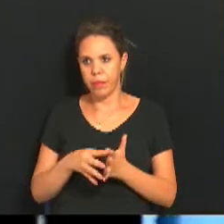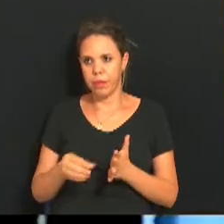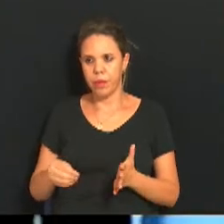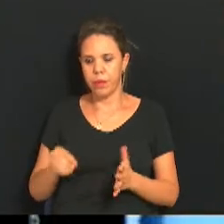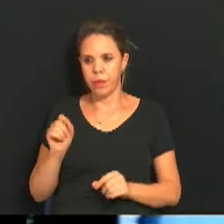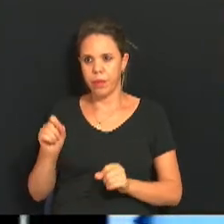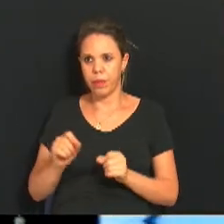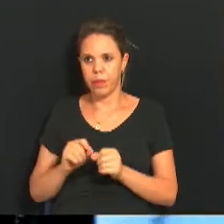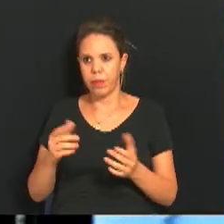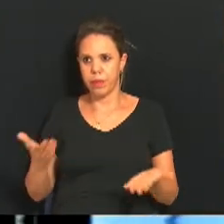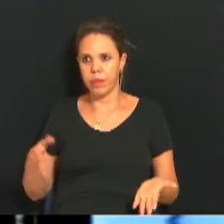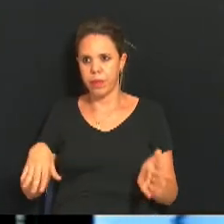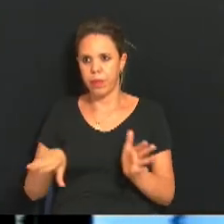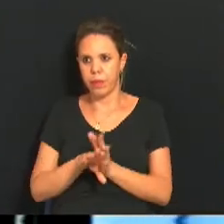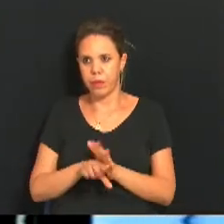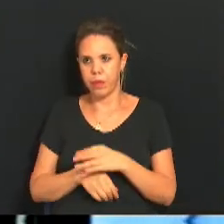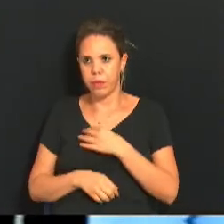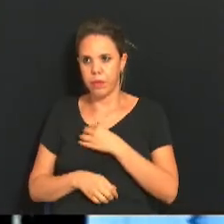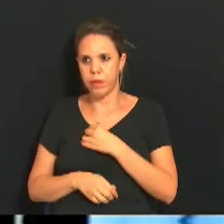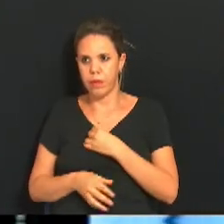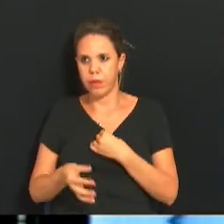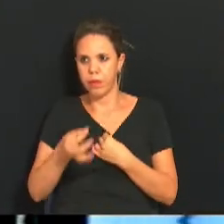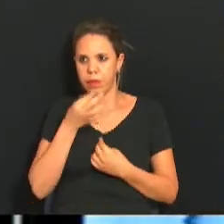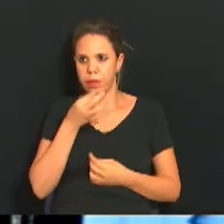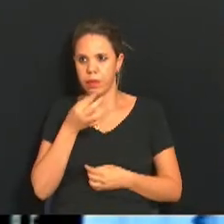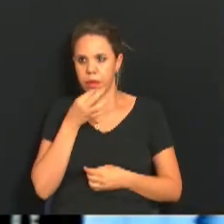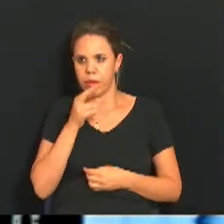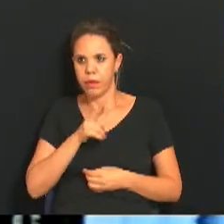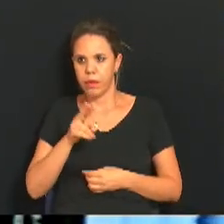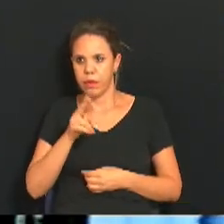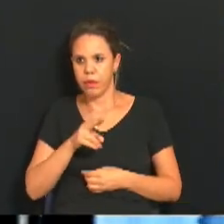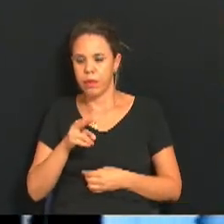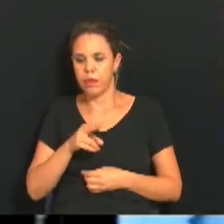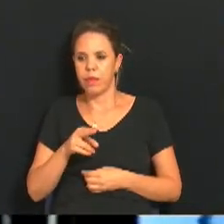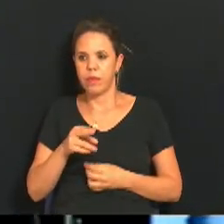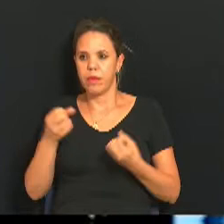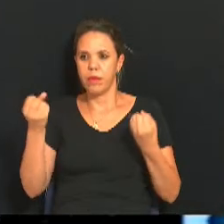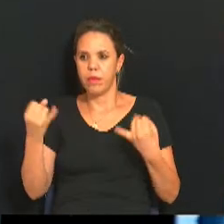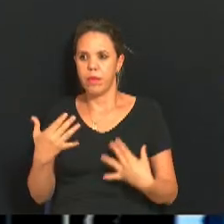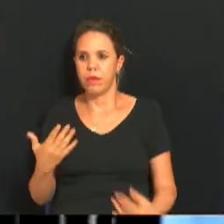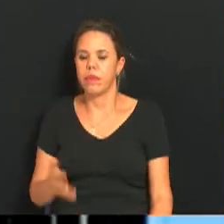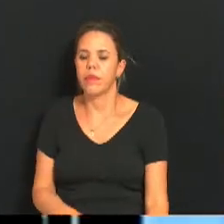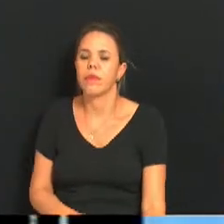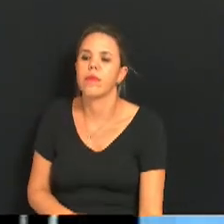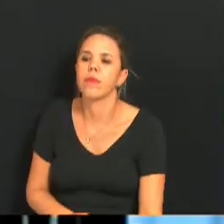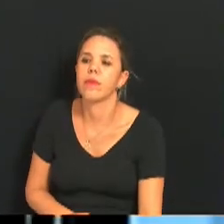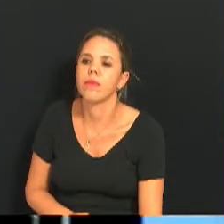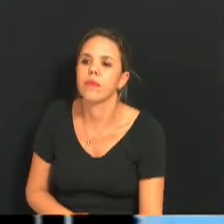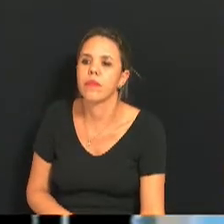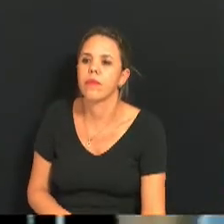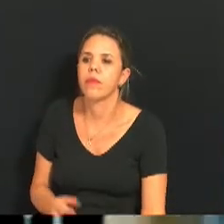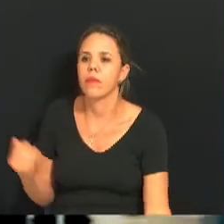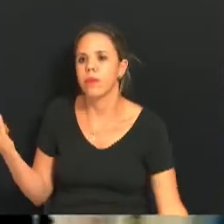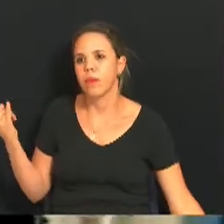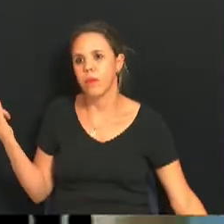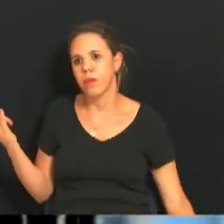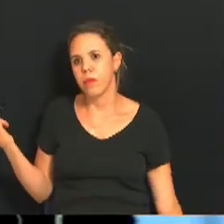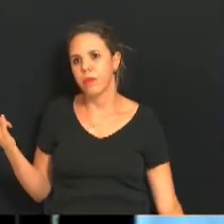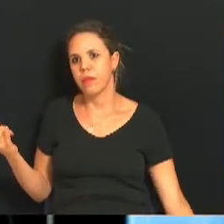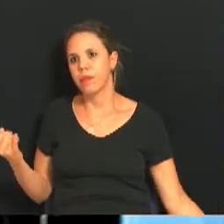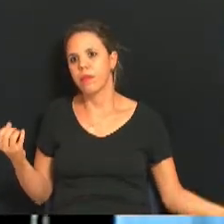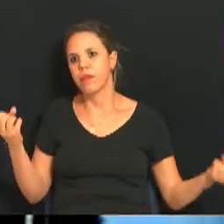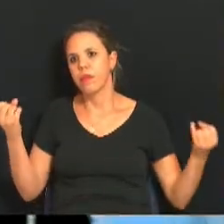pode vir a ser sugestões de ocupação a Mariana mais e tá escrito né mas é importante que se